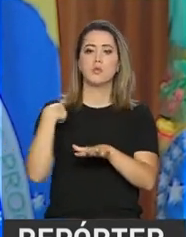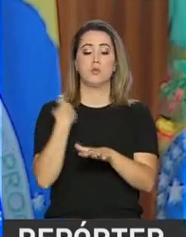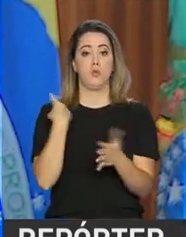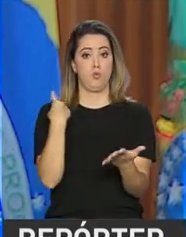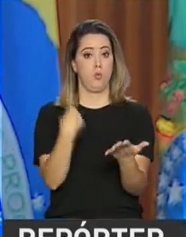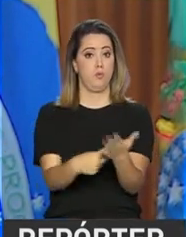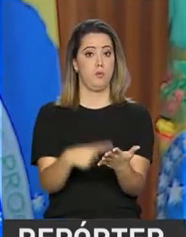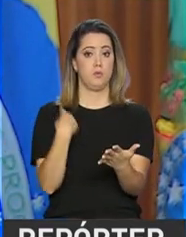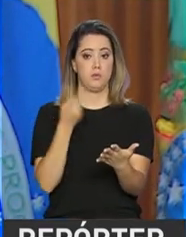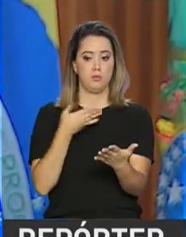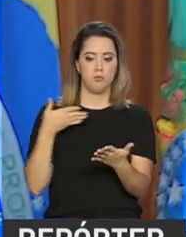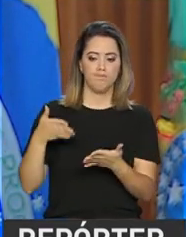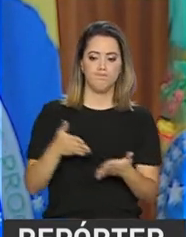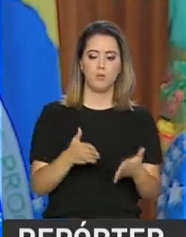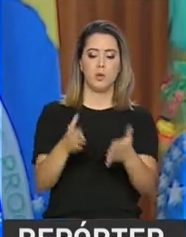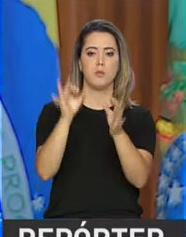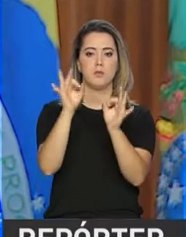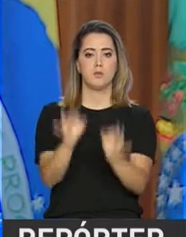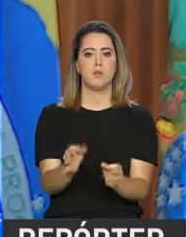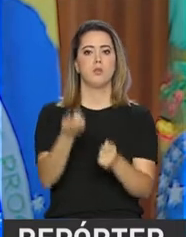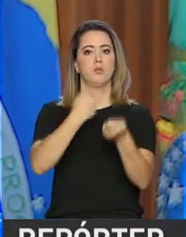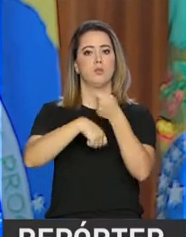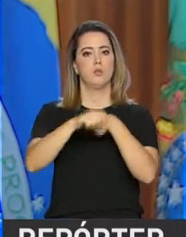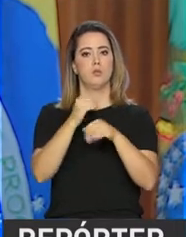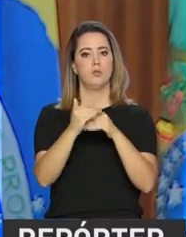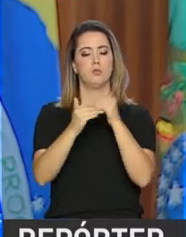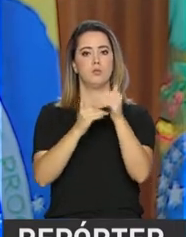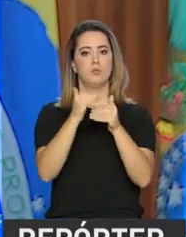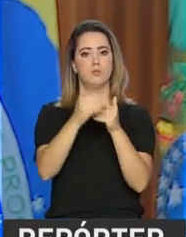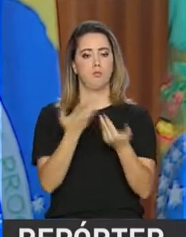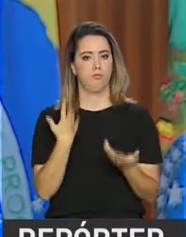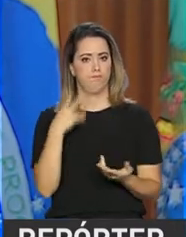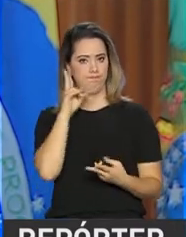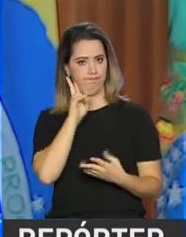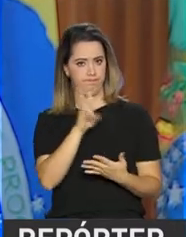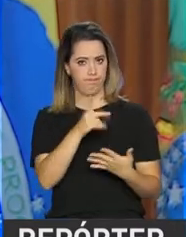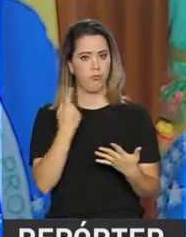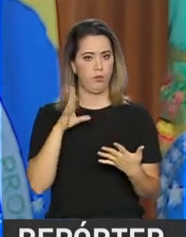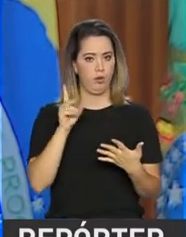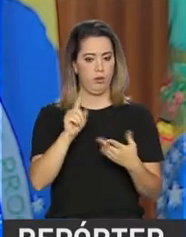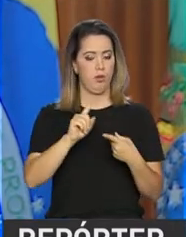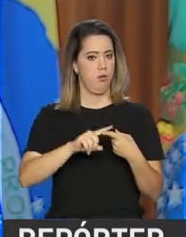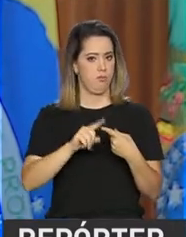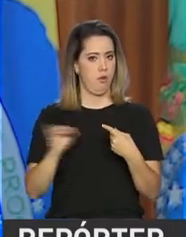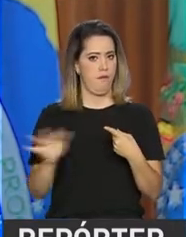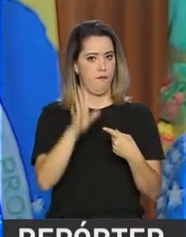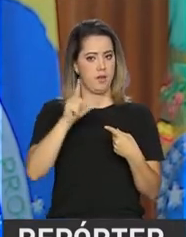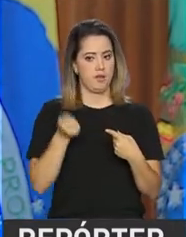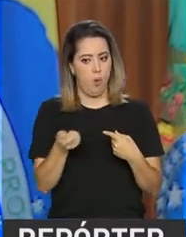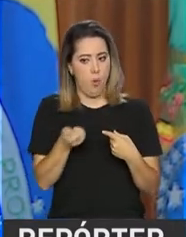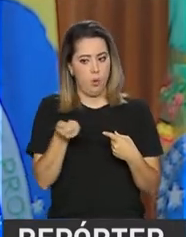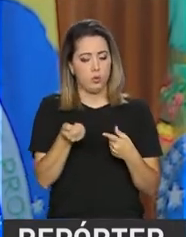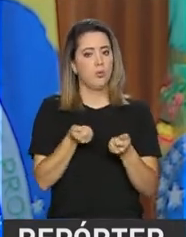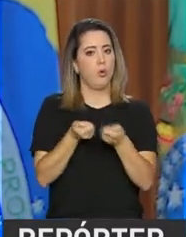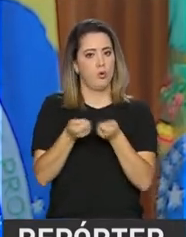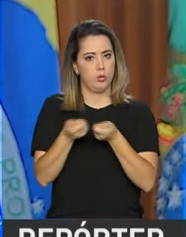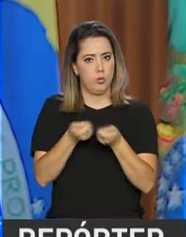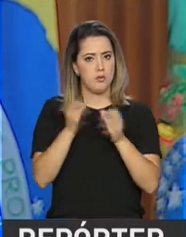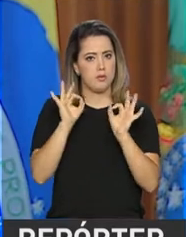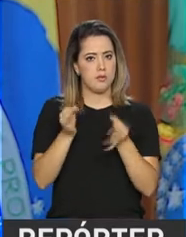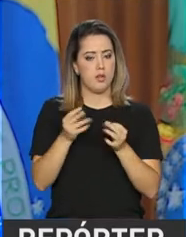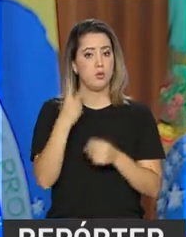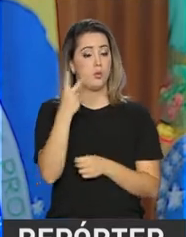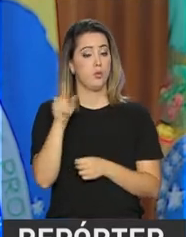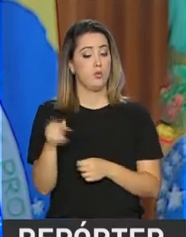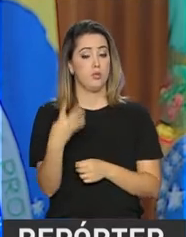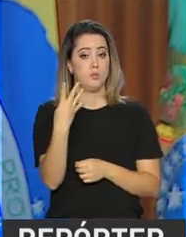na recuperação da economia senão vejamos a inflação sob controle 2.46